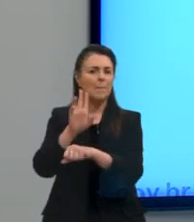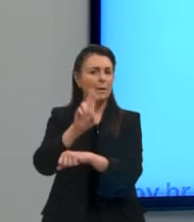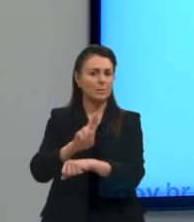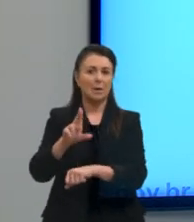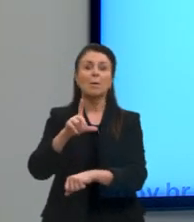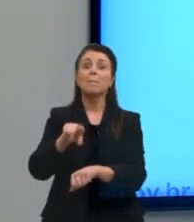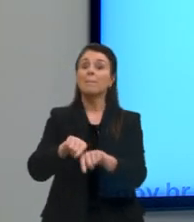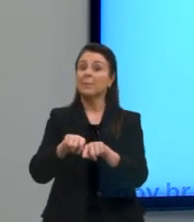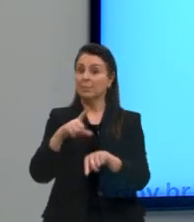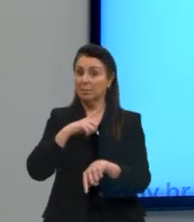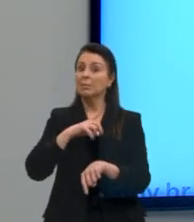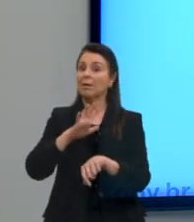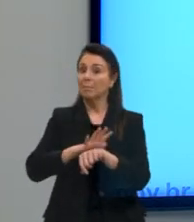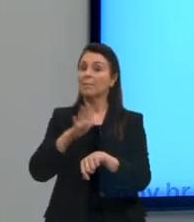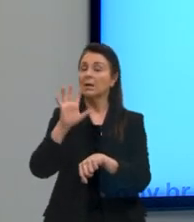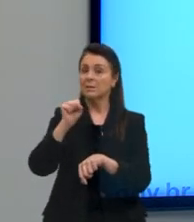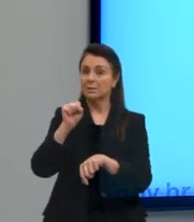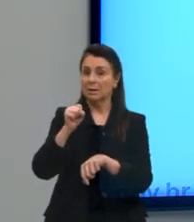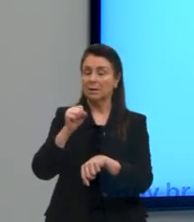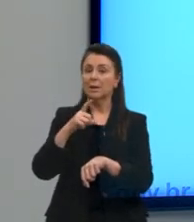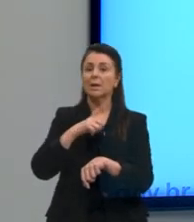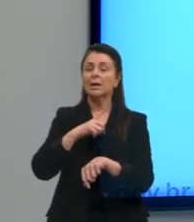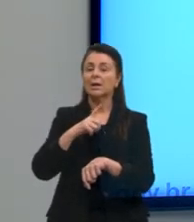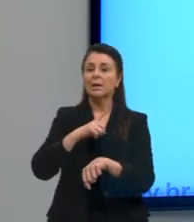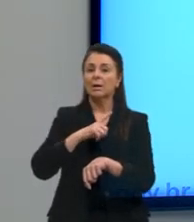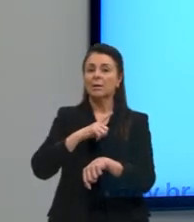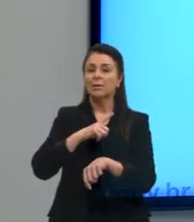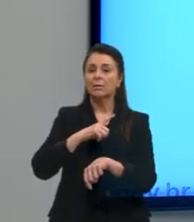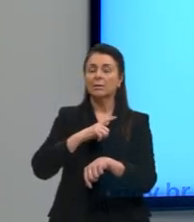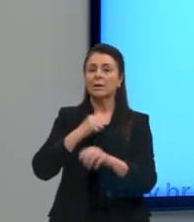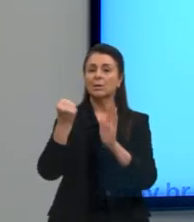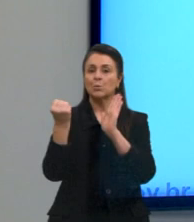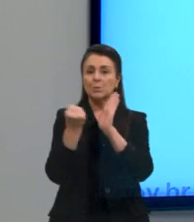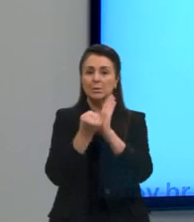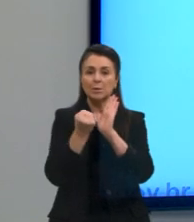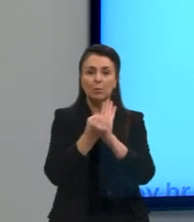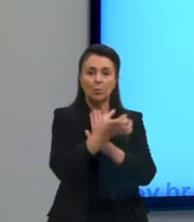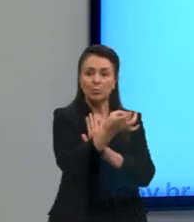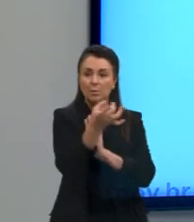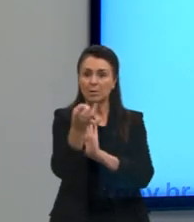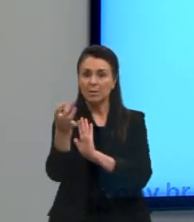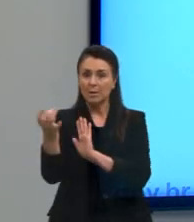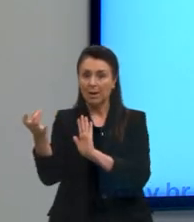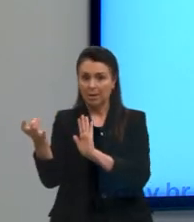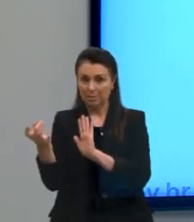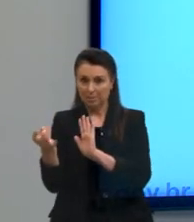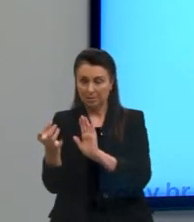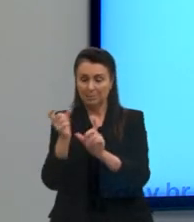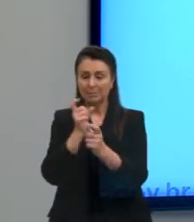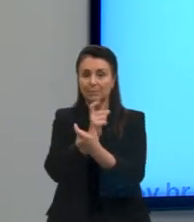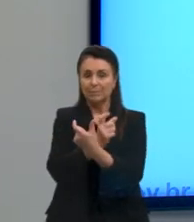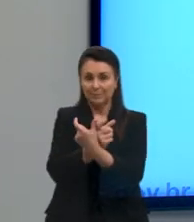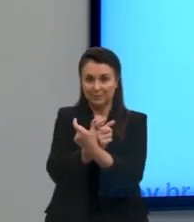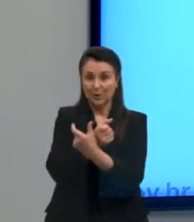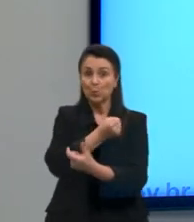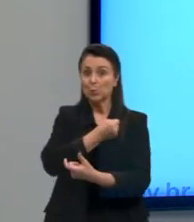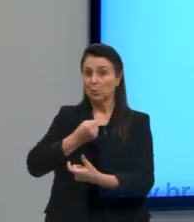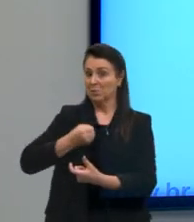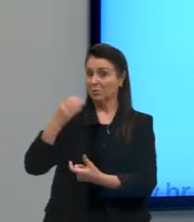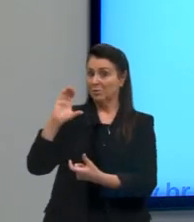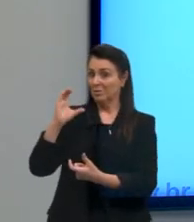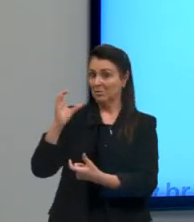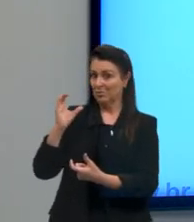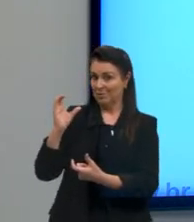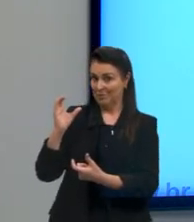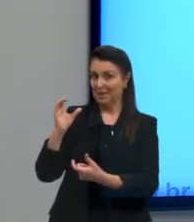existem mais tá a gente tem o símbolo de cada prefixo a notação científica